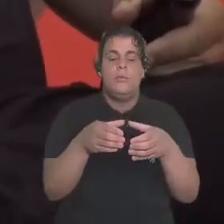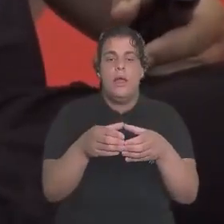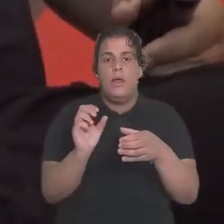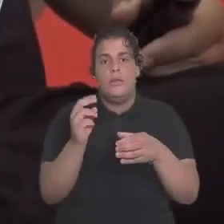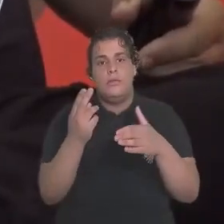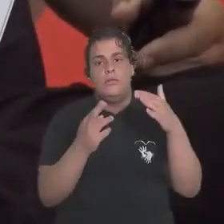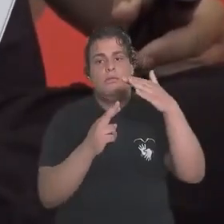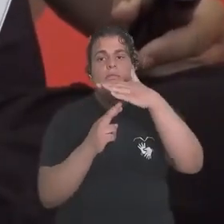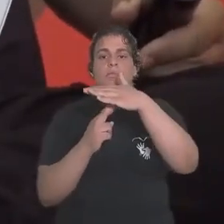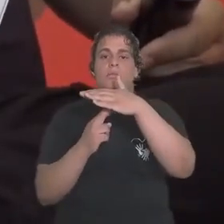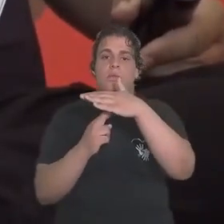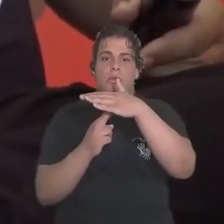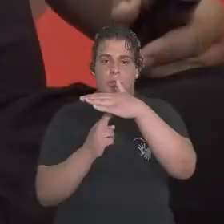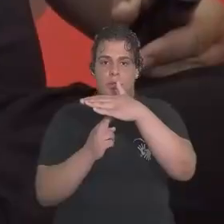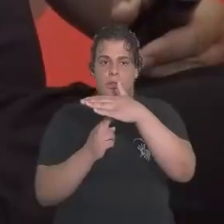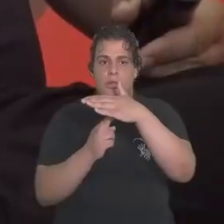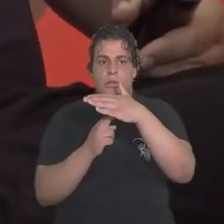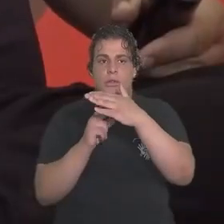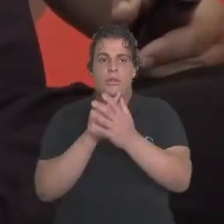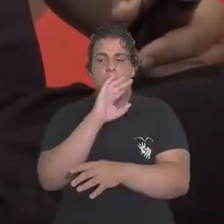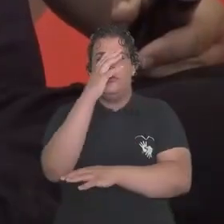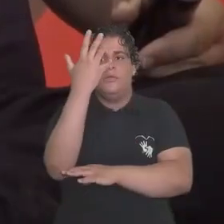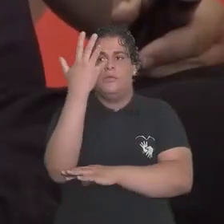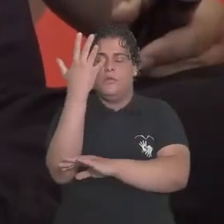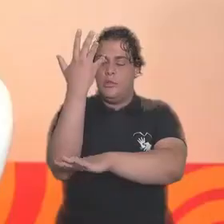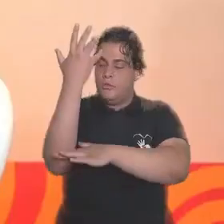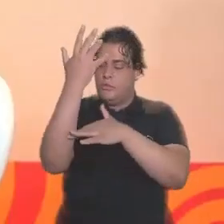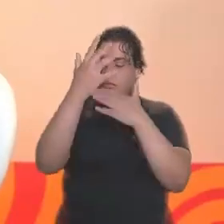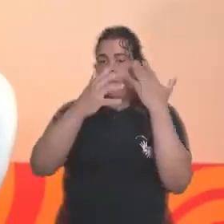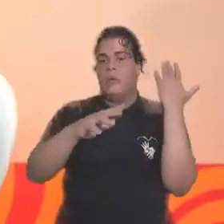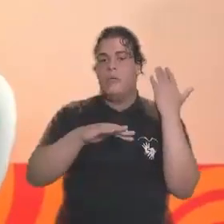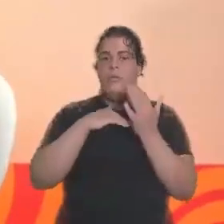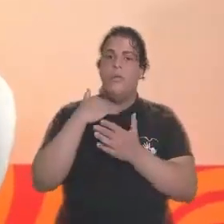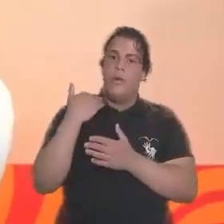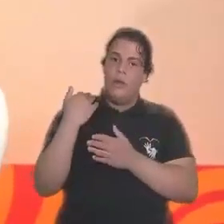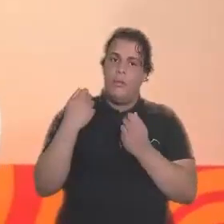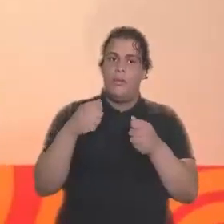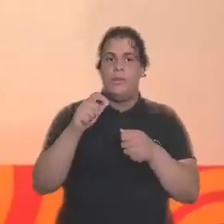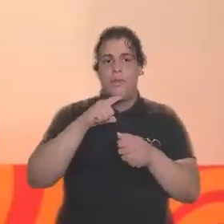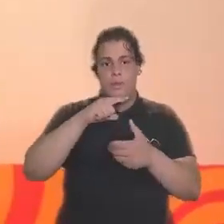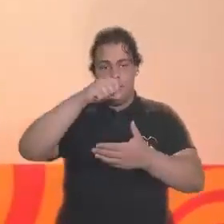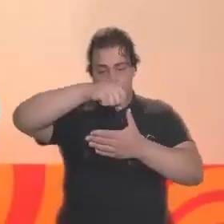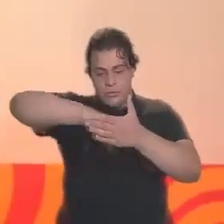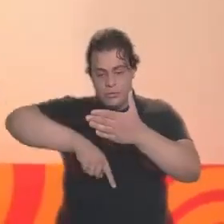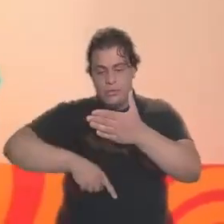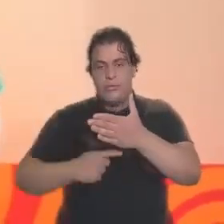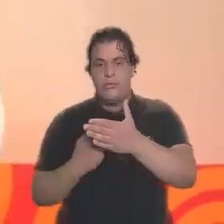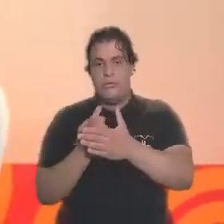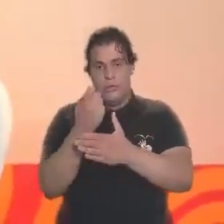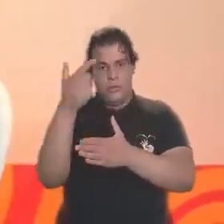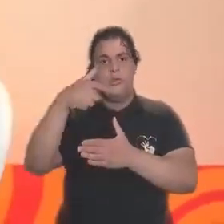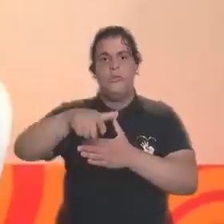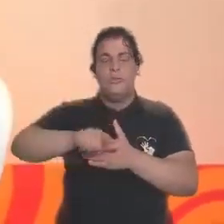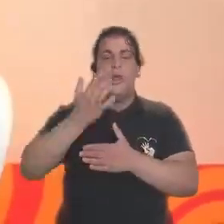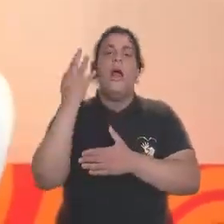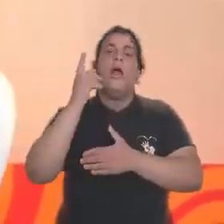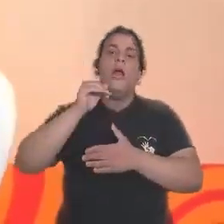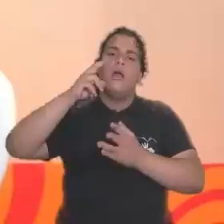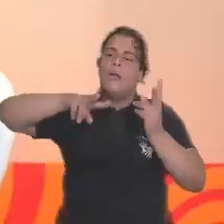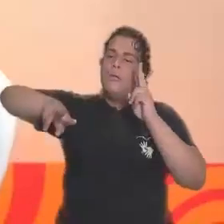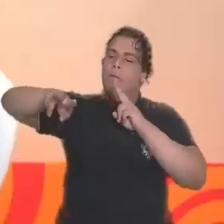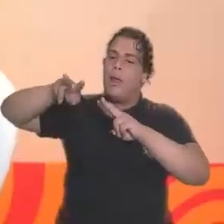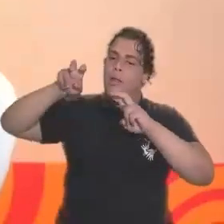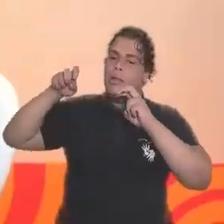praça, uma árvore foi cortada ou morreu e precisa ter um replantio. Tudo isso a criança identifica e